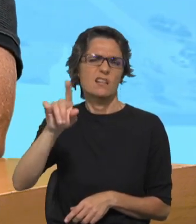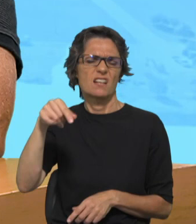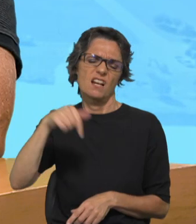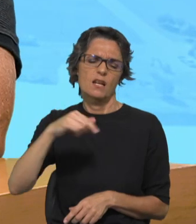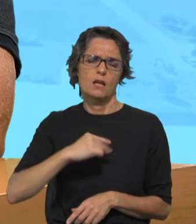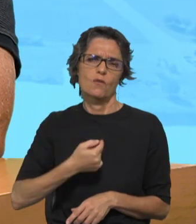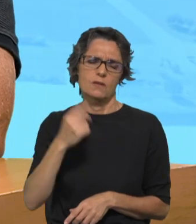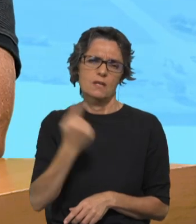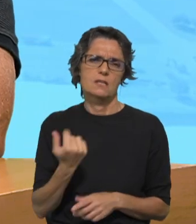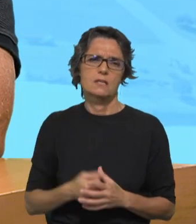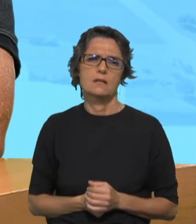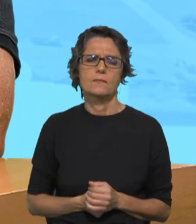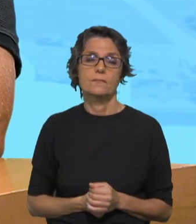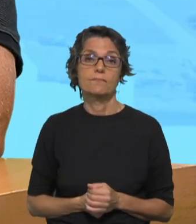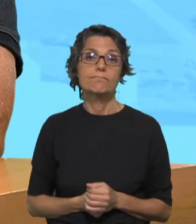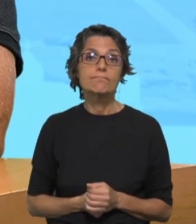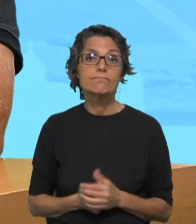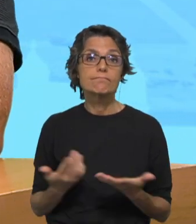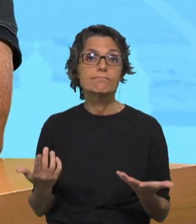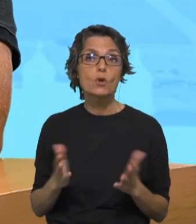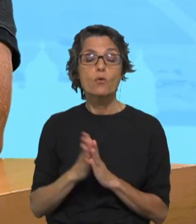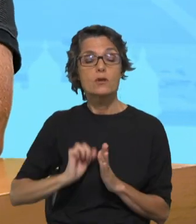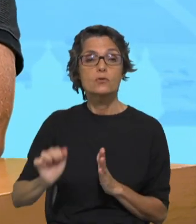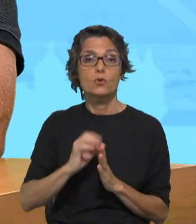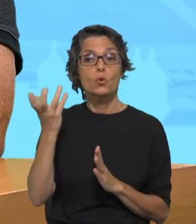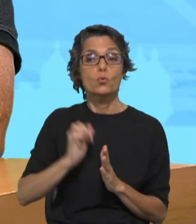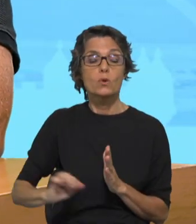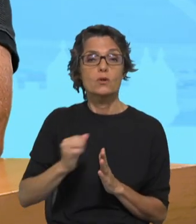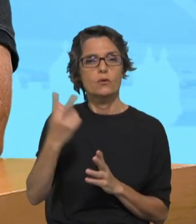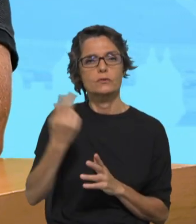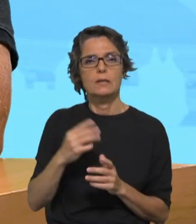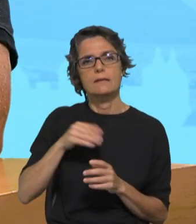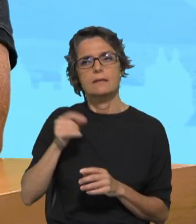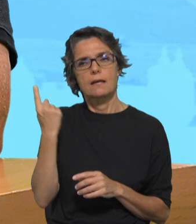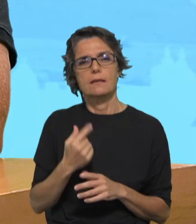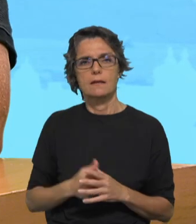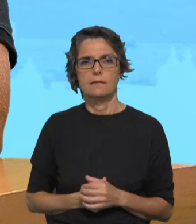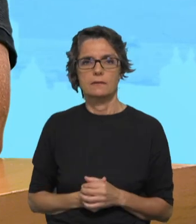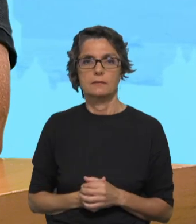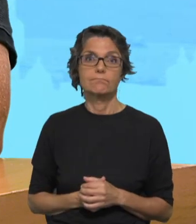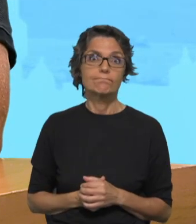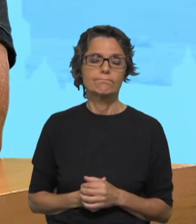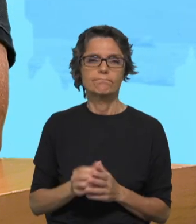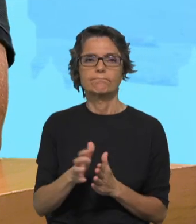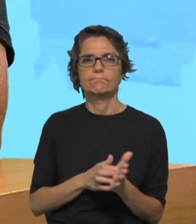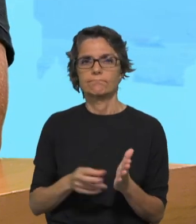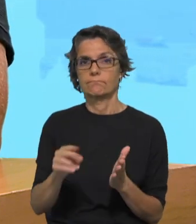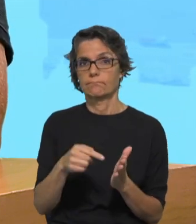cá, a nós, ao nosso Deus, às nossas culturas, à nossa cultura. E o Novo Testamento